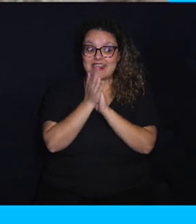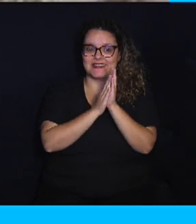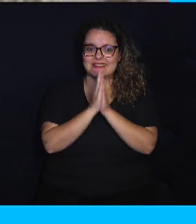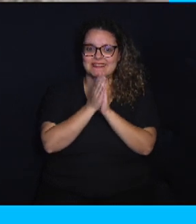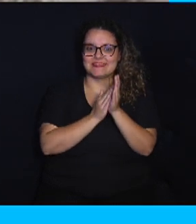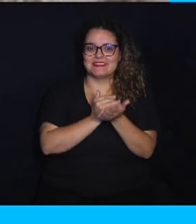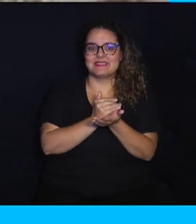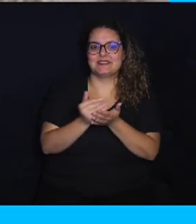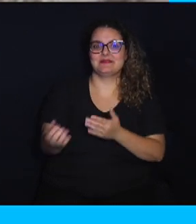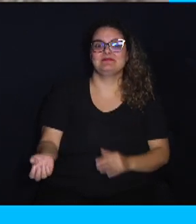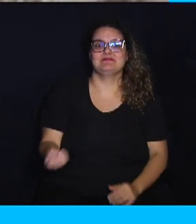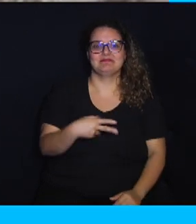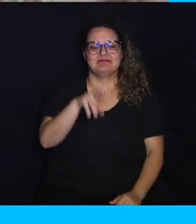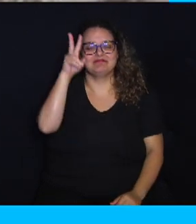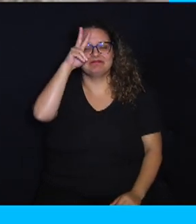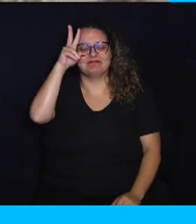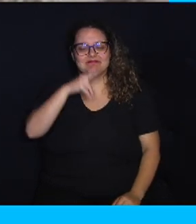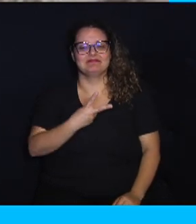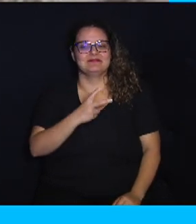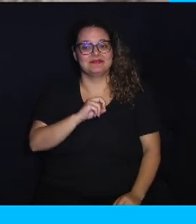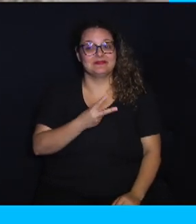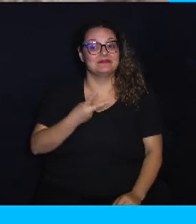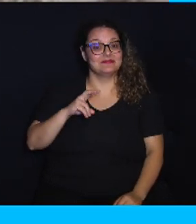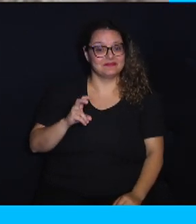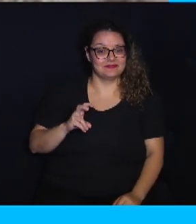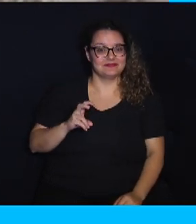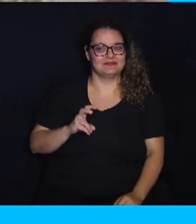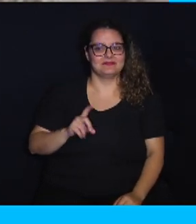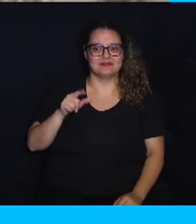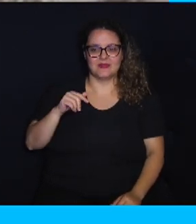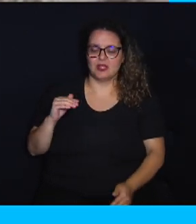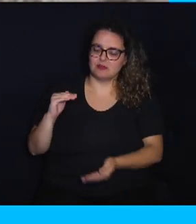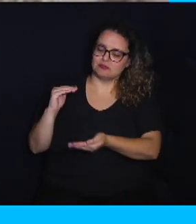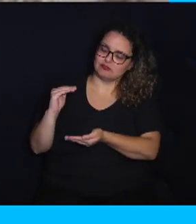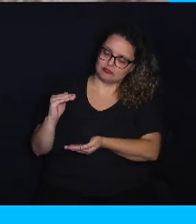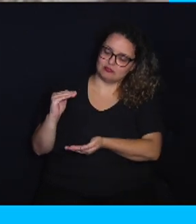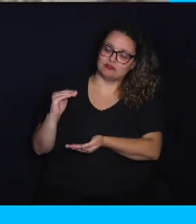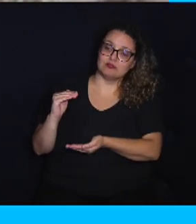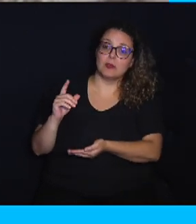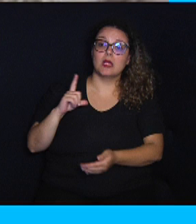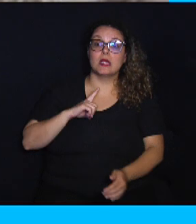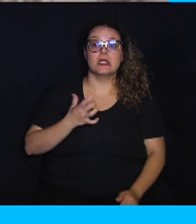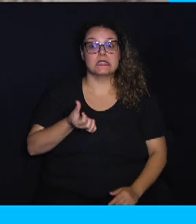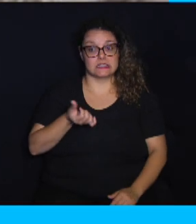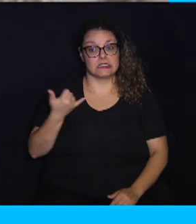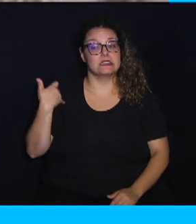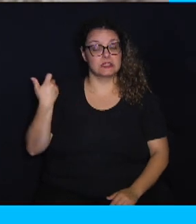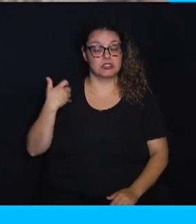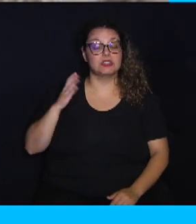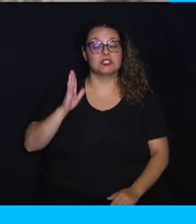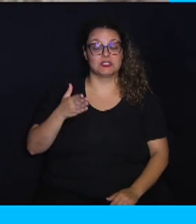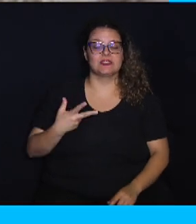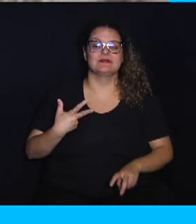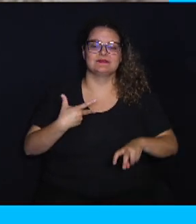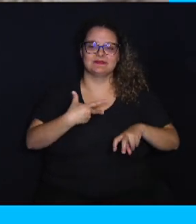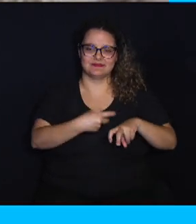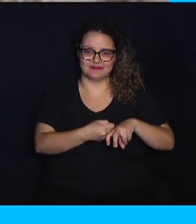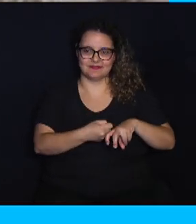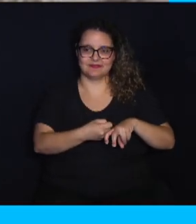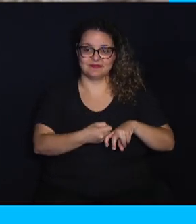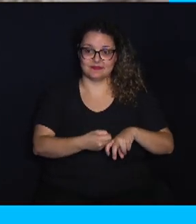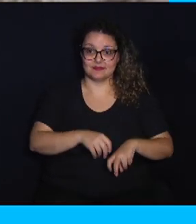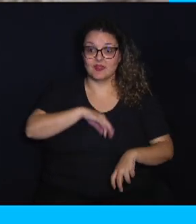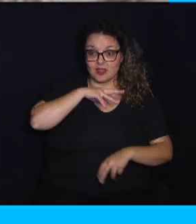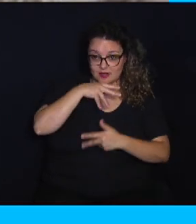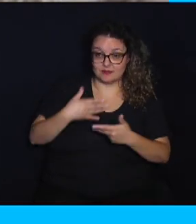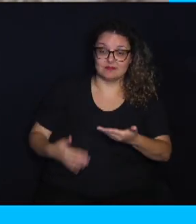começar uma nova história em 2025. Ele é de porte pequeno, tem 6 anos e já está vacinado. O animalzinho